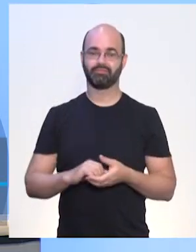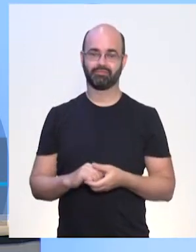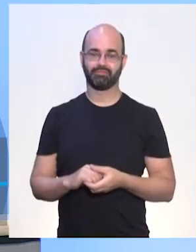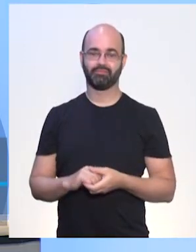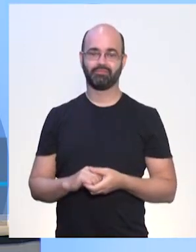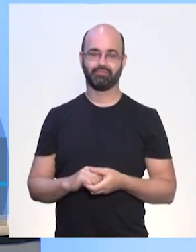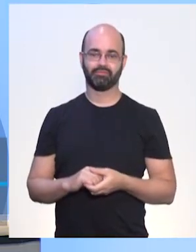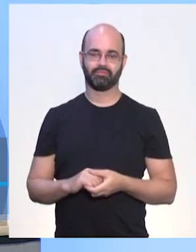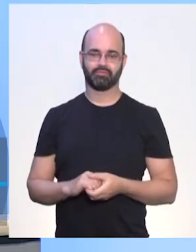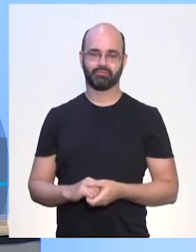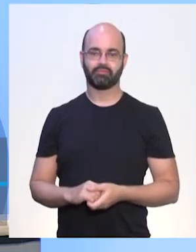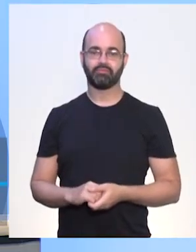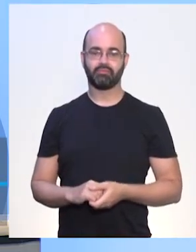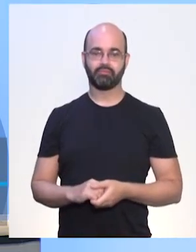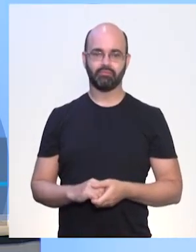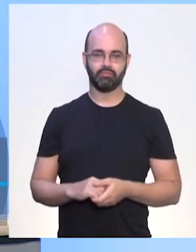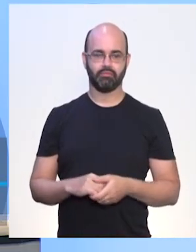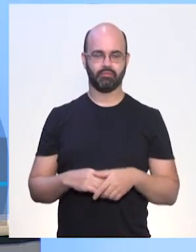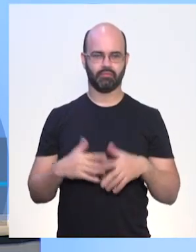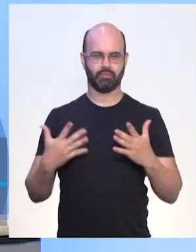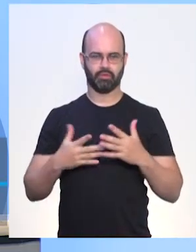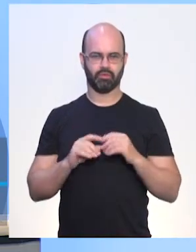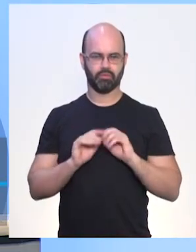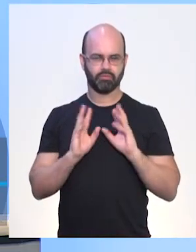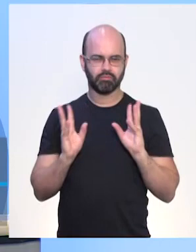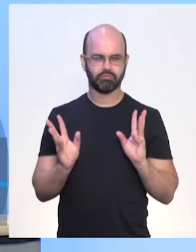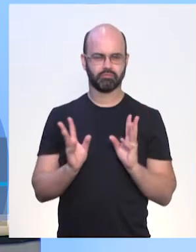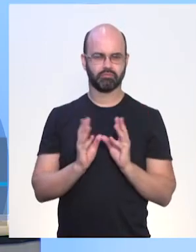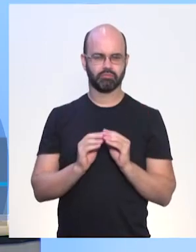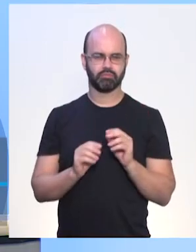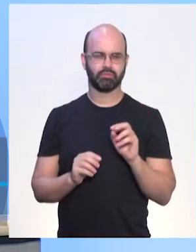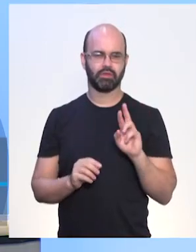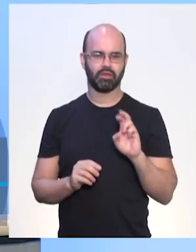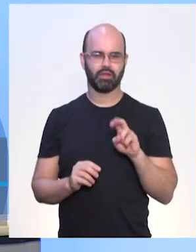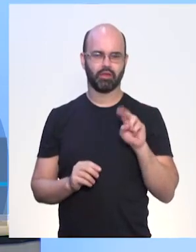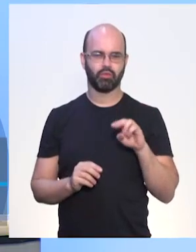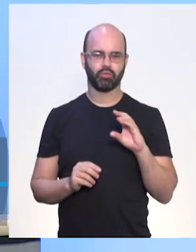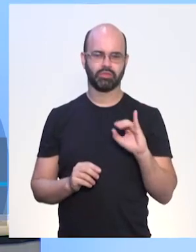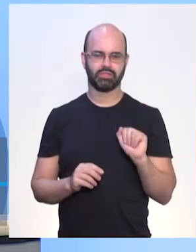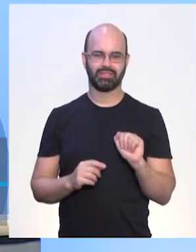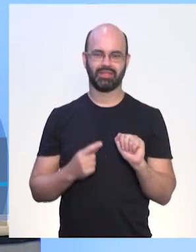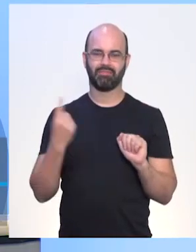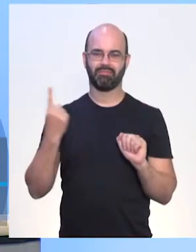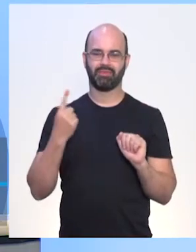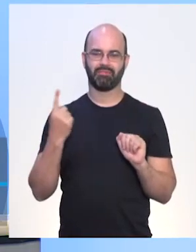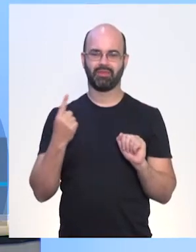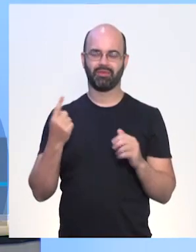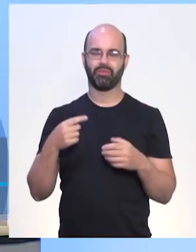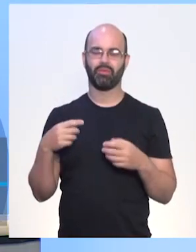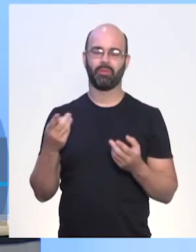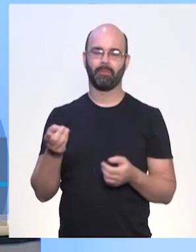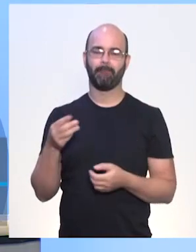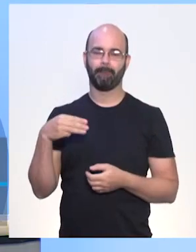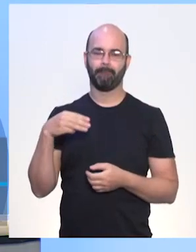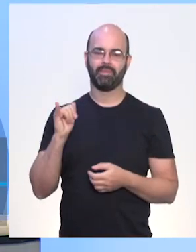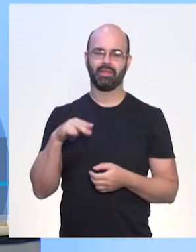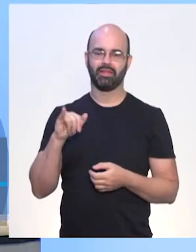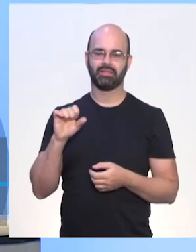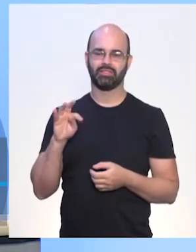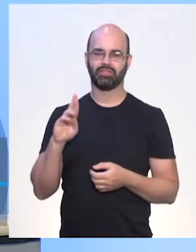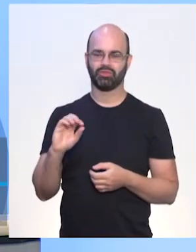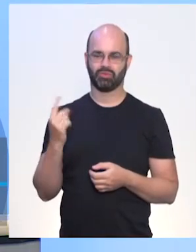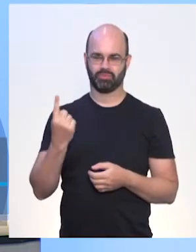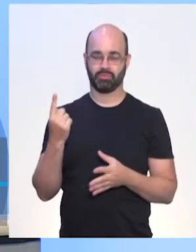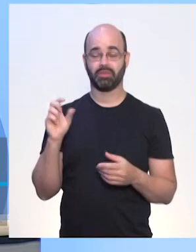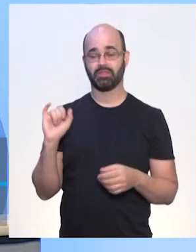dado essa pincelada em no assunto Poxa renúncia do primeiro-ministro se estava nas estava nas